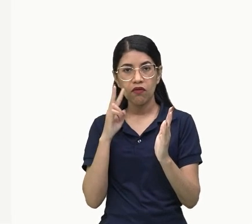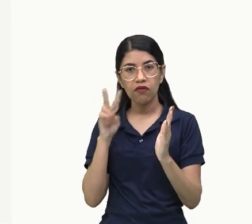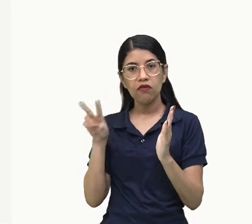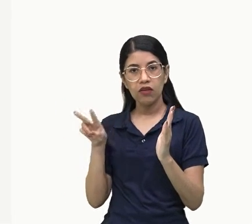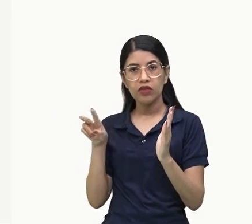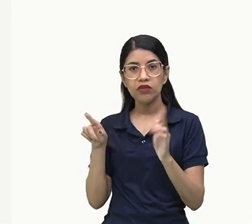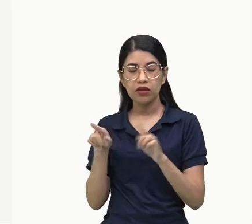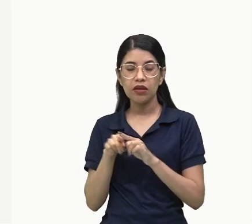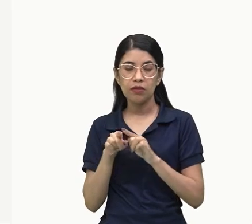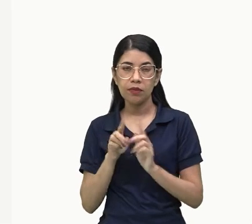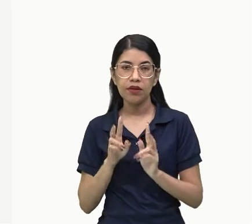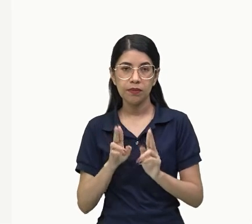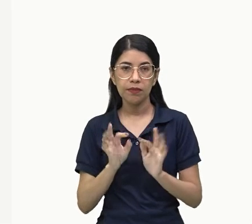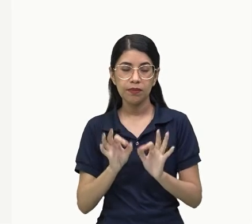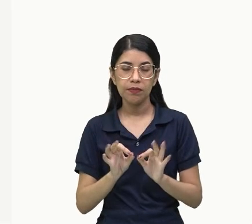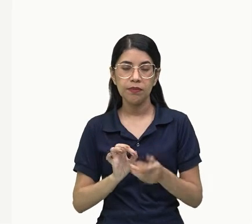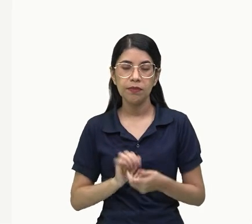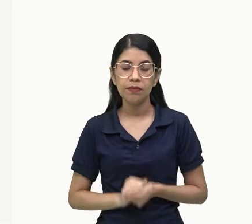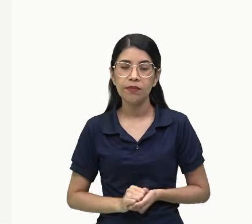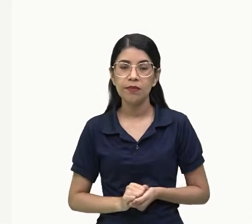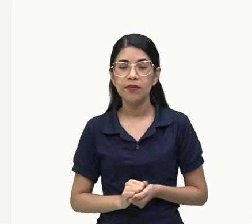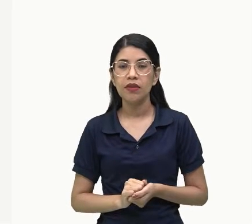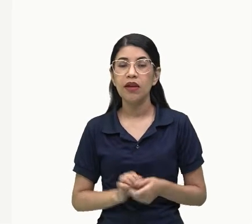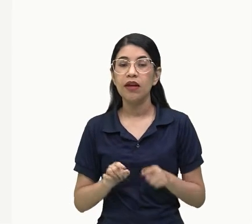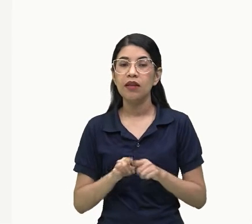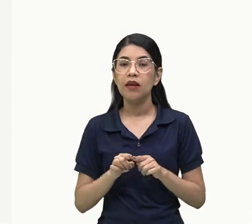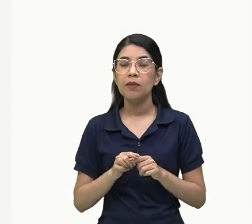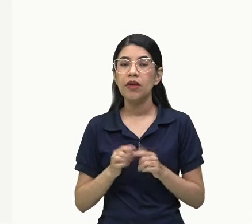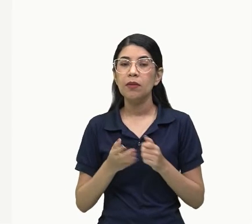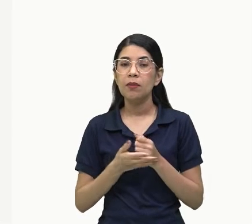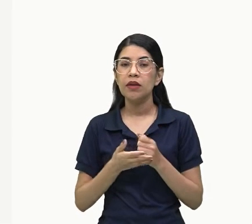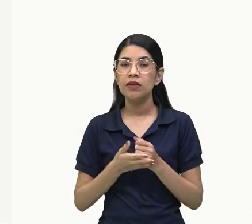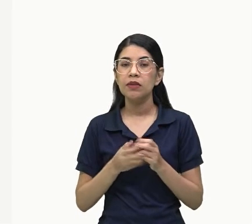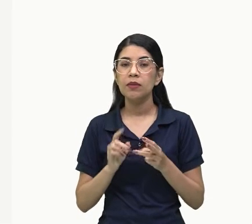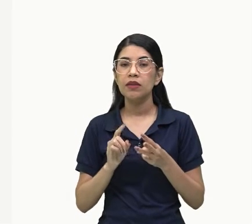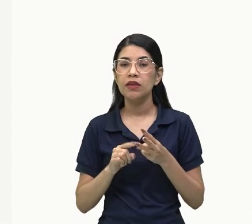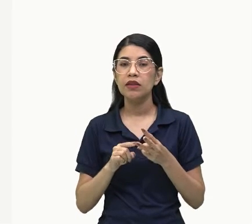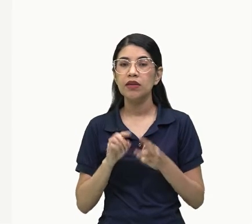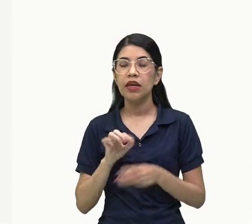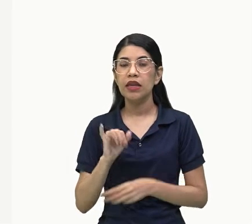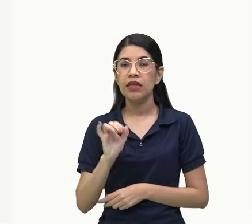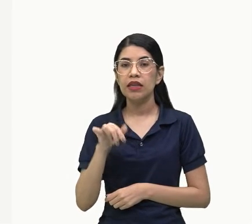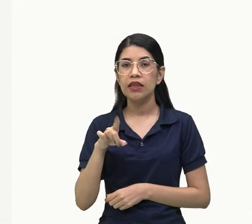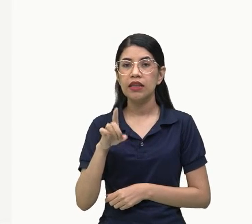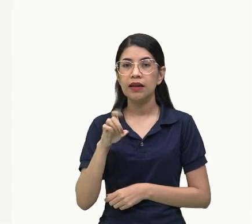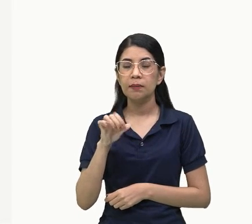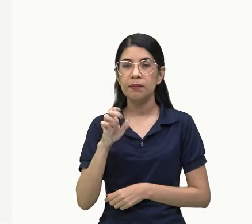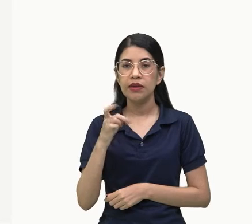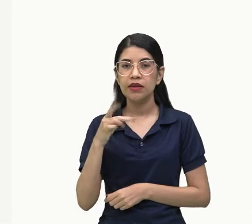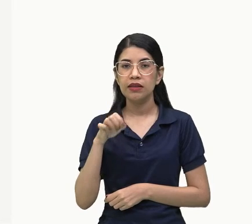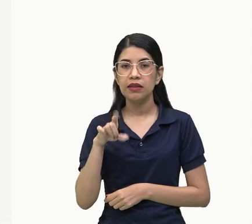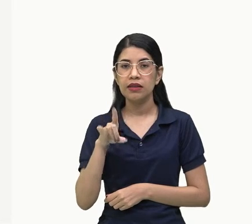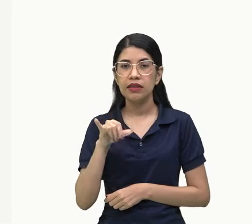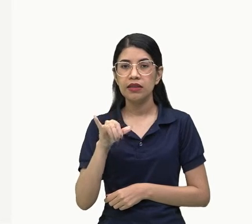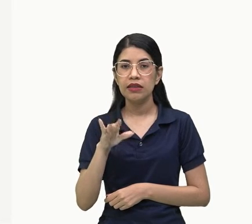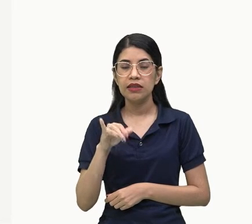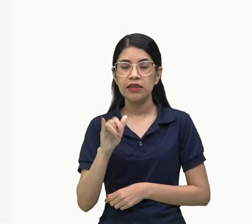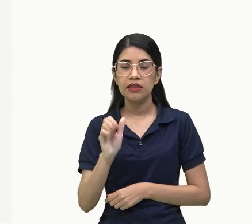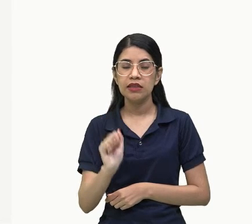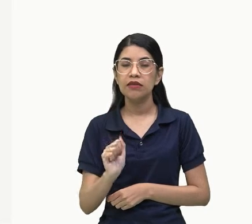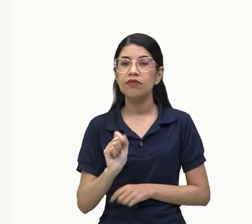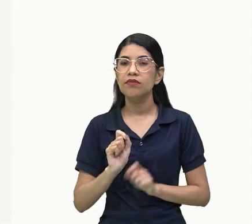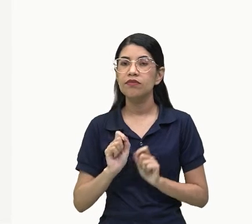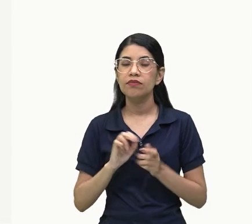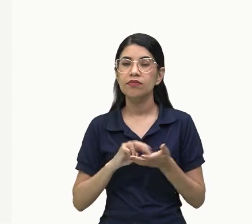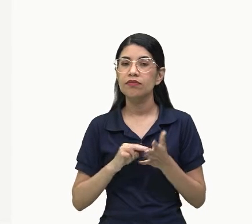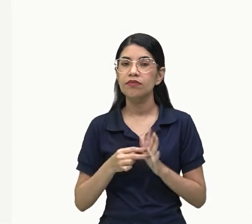você. Temos também o princípio da independência dos raios de luz. O princípio da independência dos raios de luz